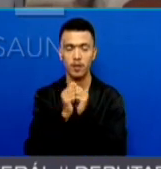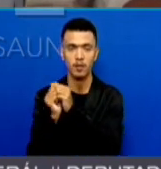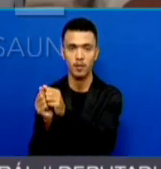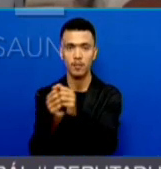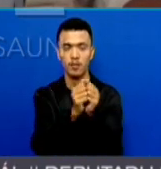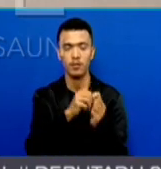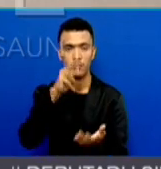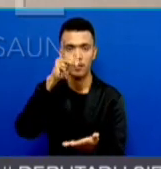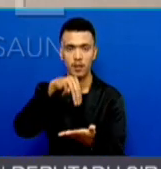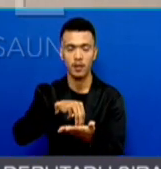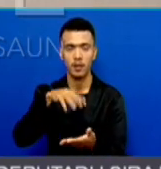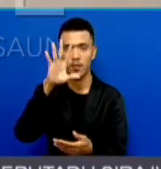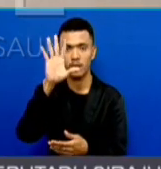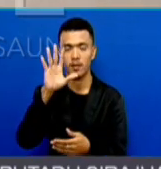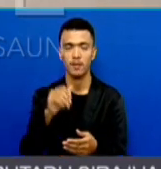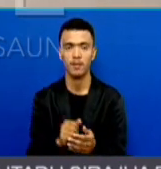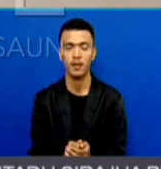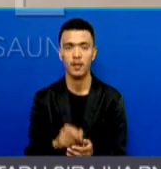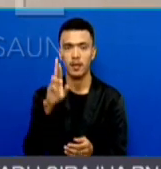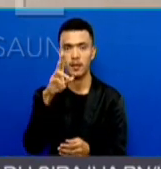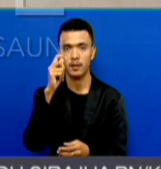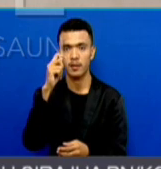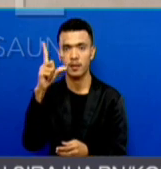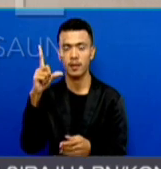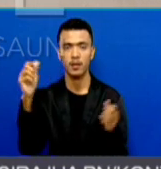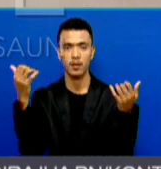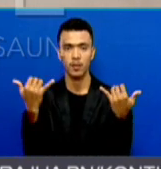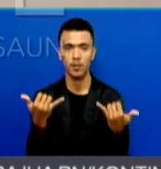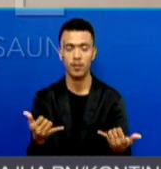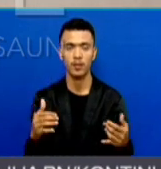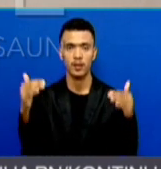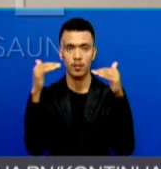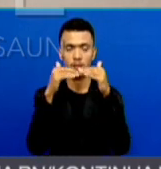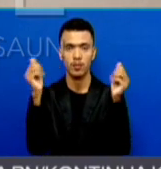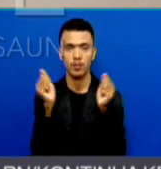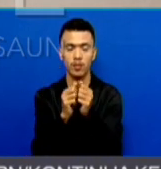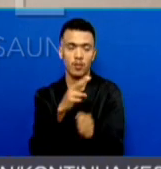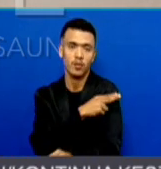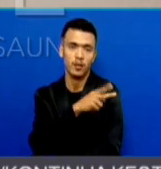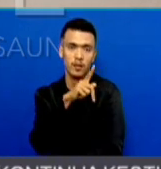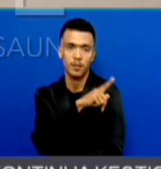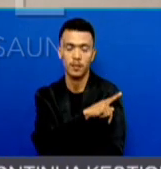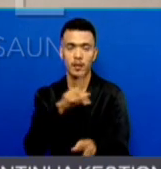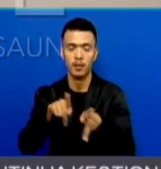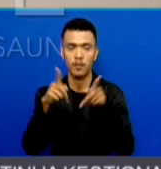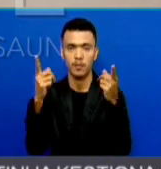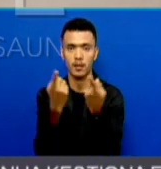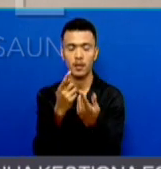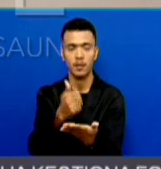lima recém. RTTL, o encontro com o UNDP, com a companhia NB Maca,